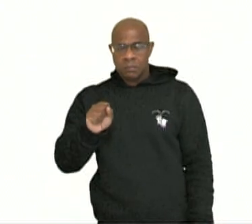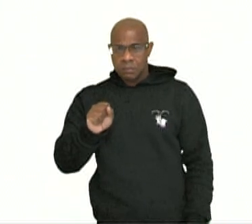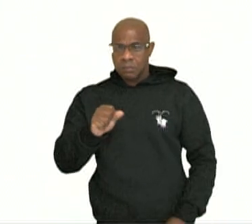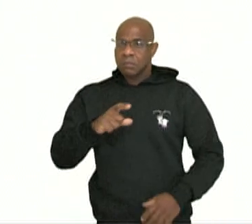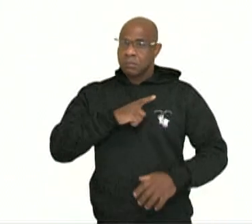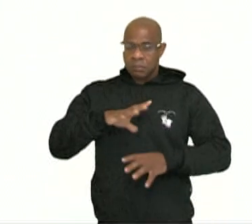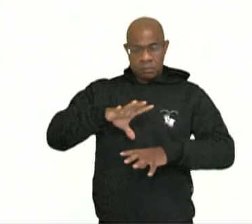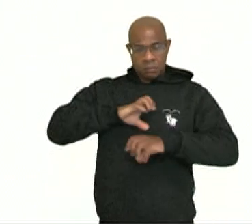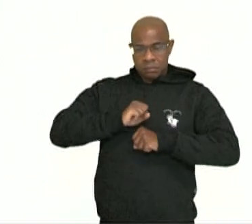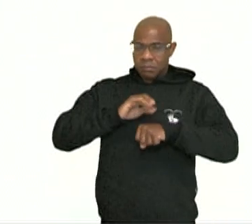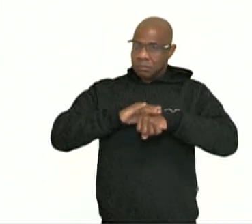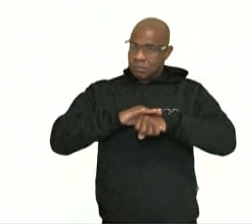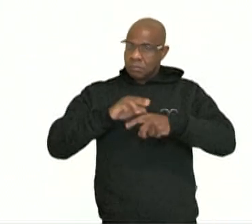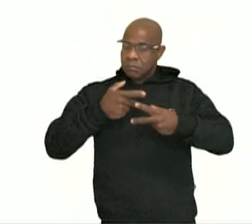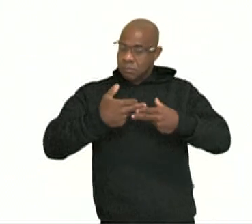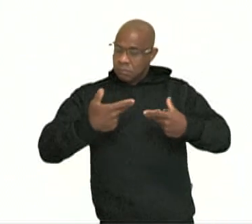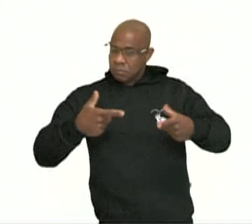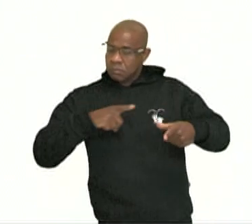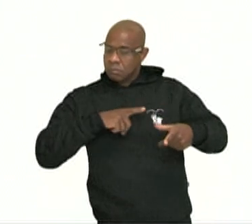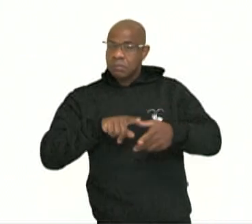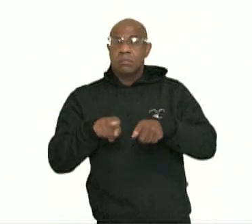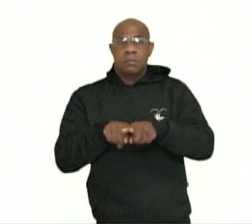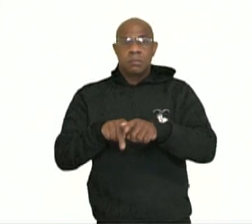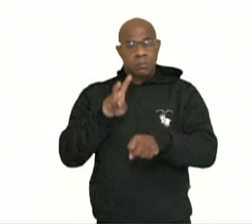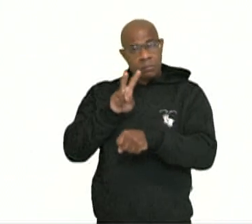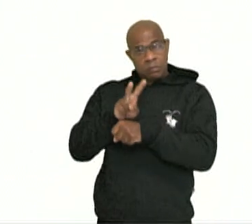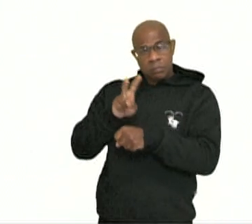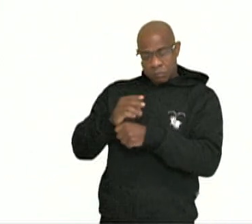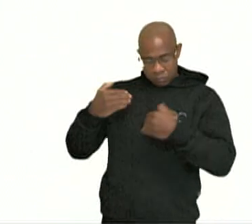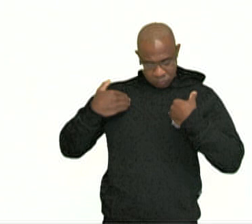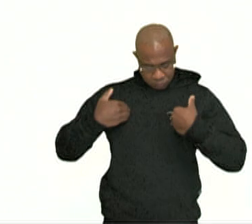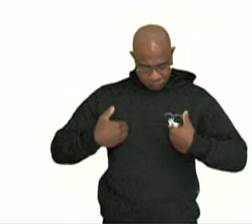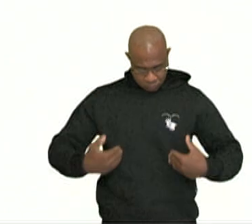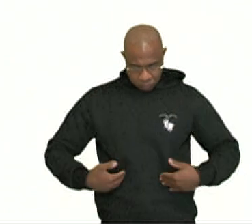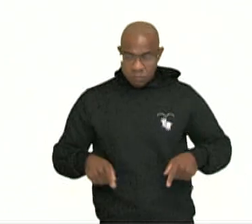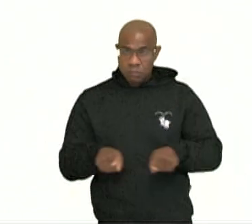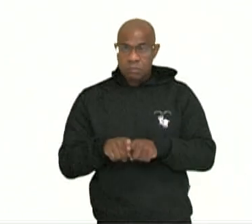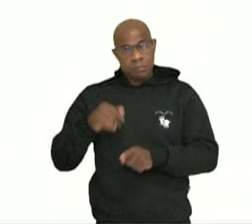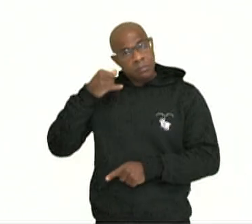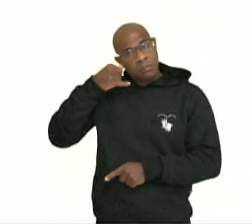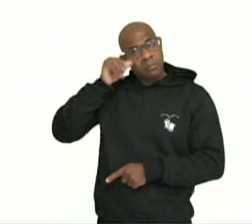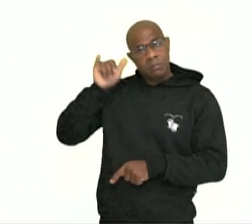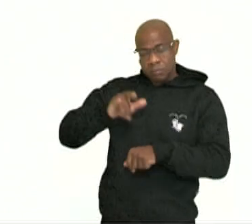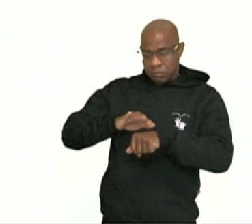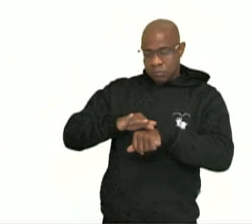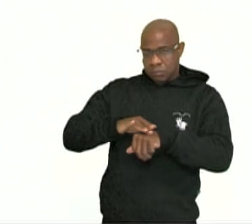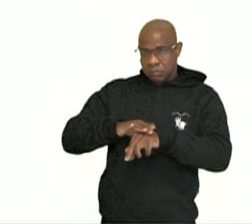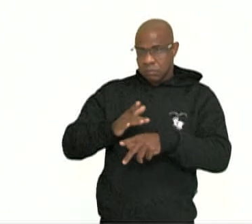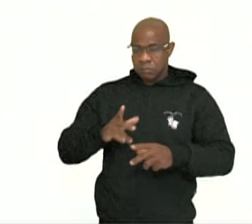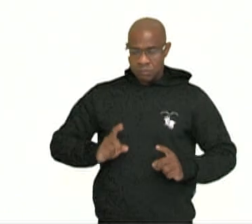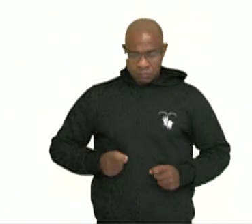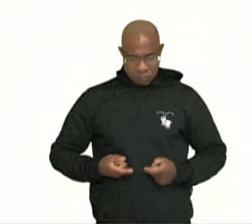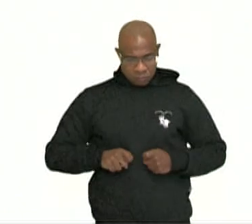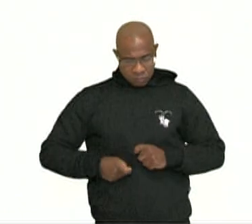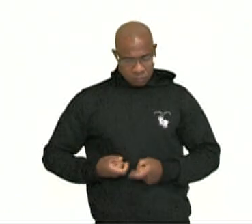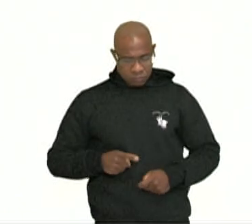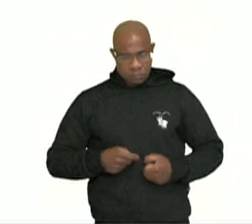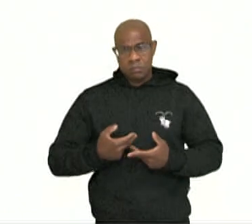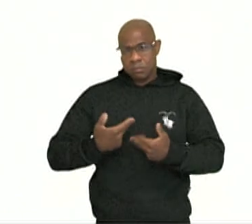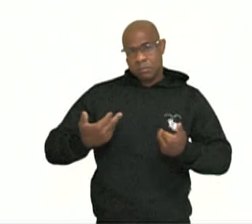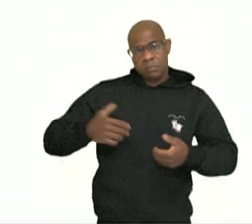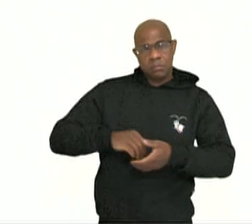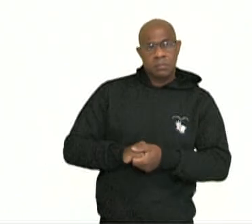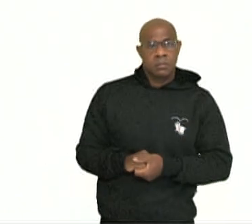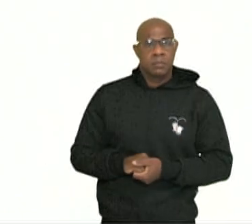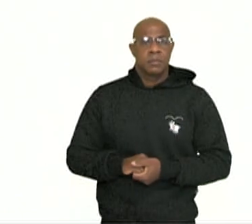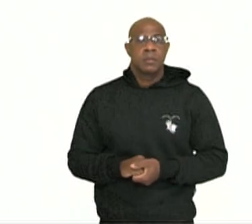Vamos promover atitudes de cuidados com o corpo como medidas de prevenção para algumas parasitoses. Então eu